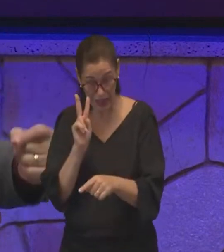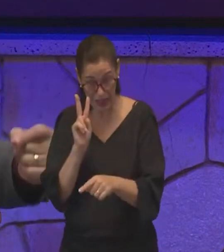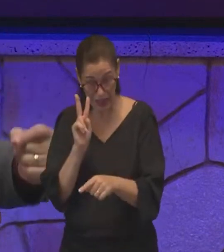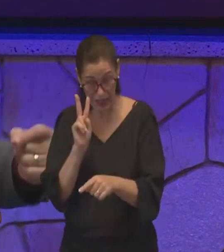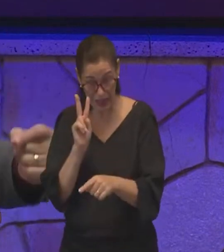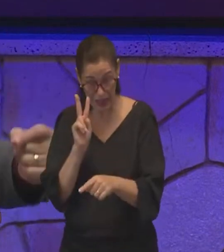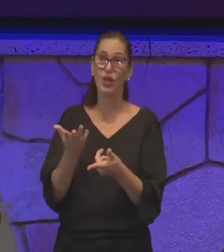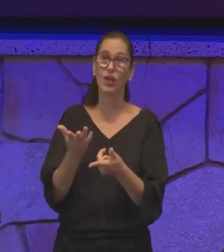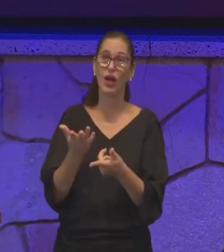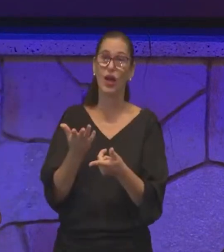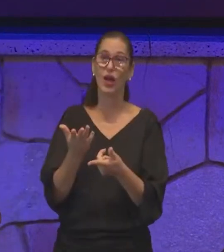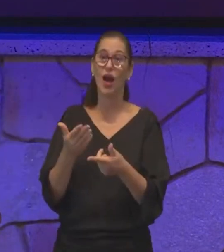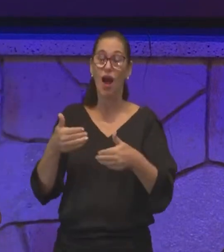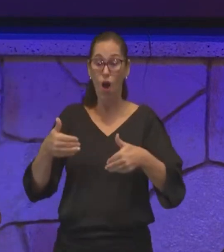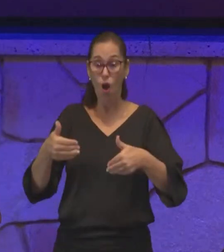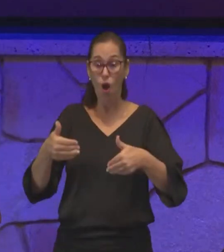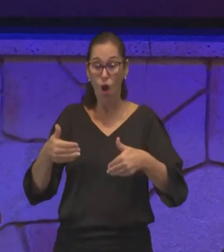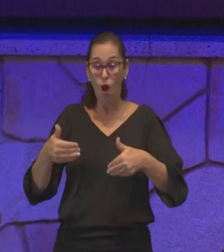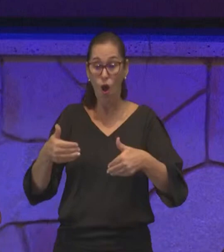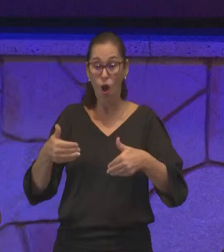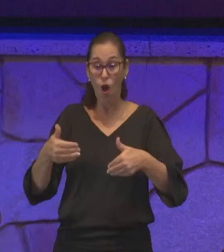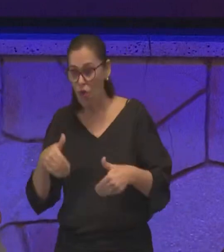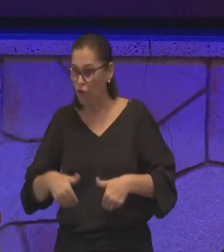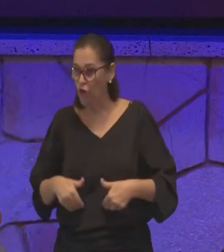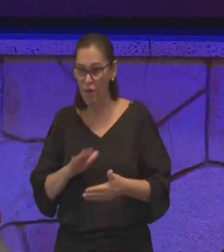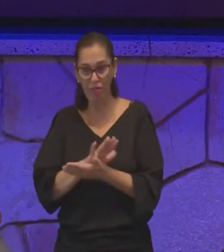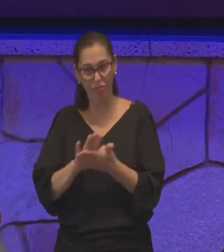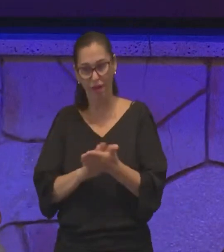tinha apenas para a vida dele.